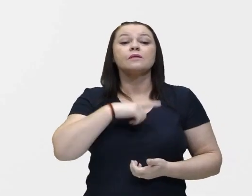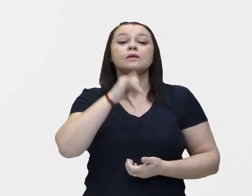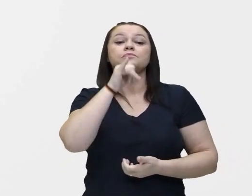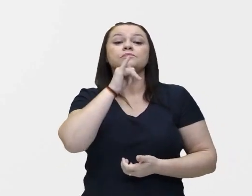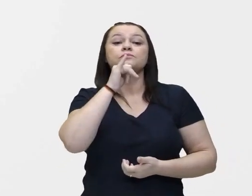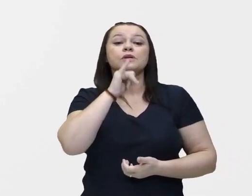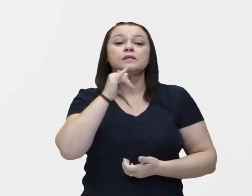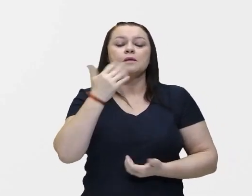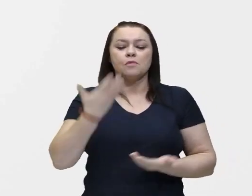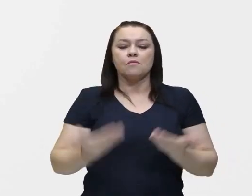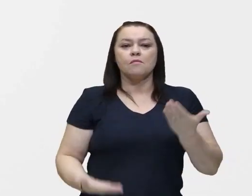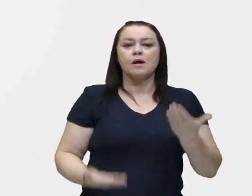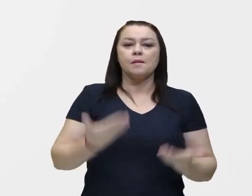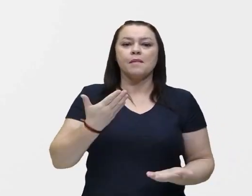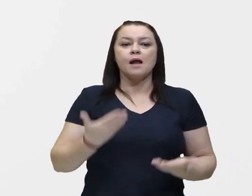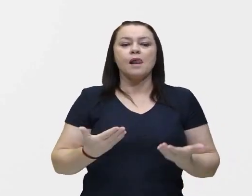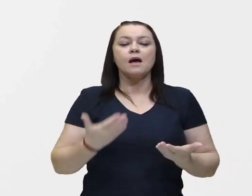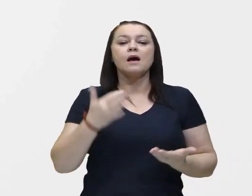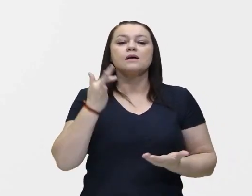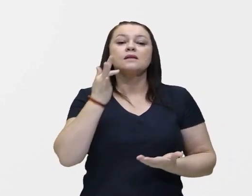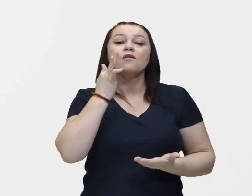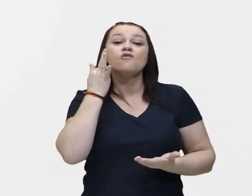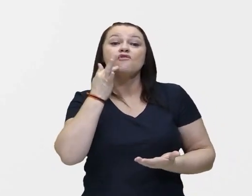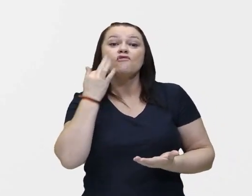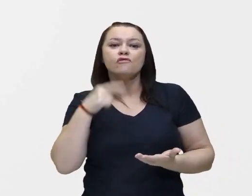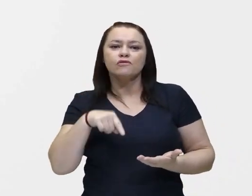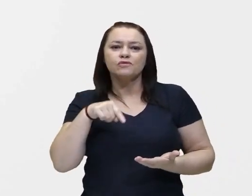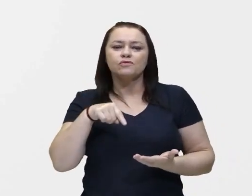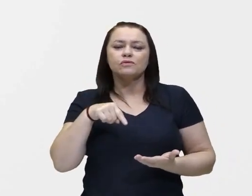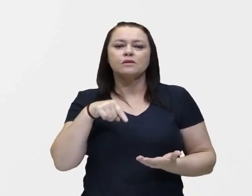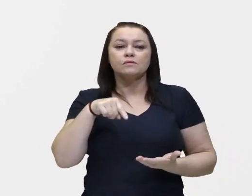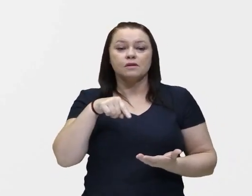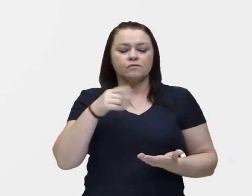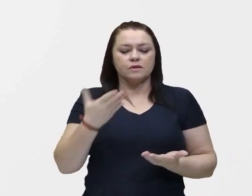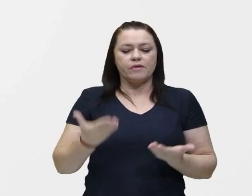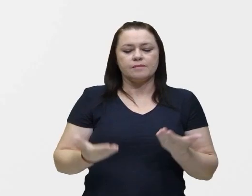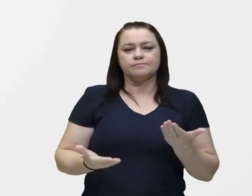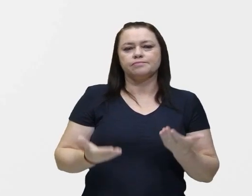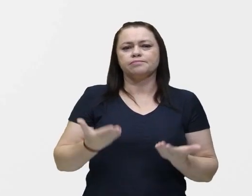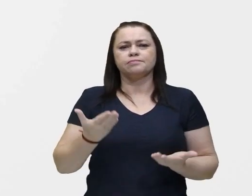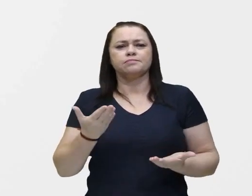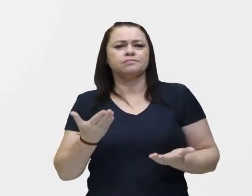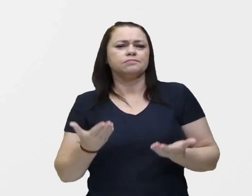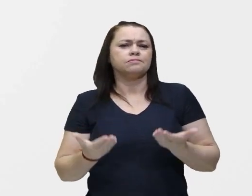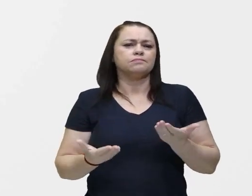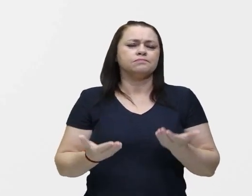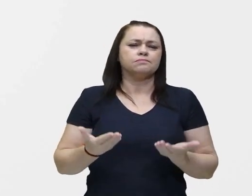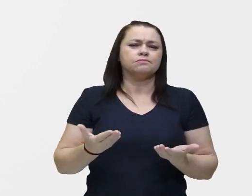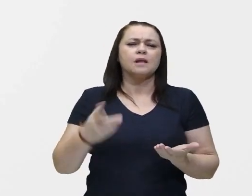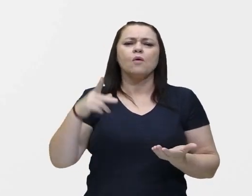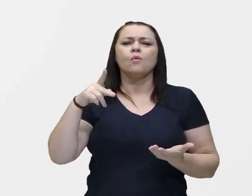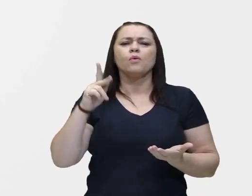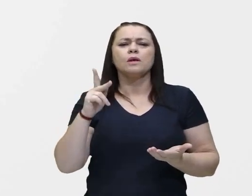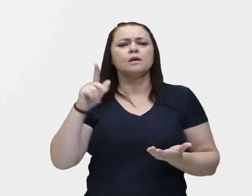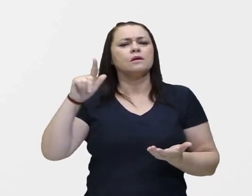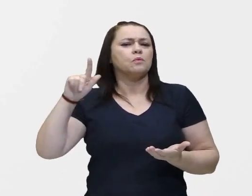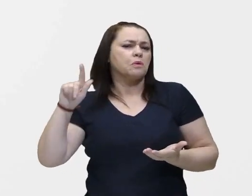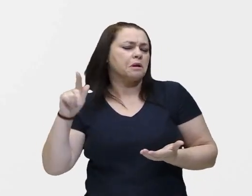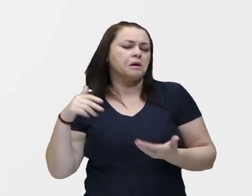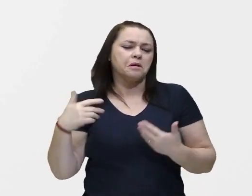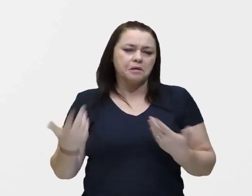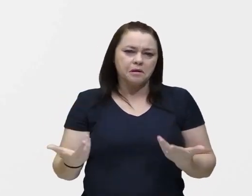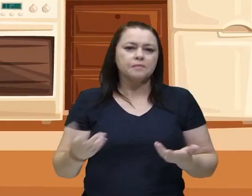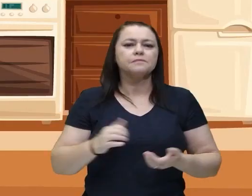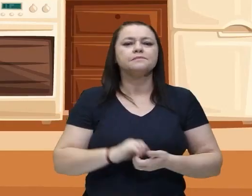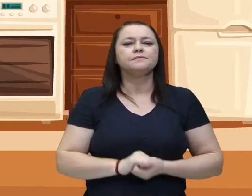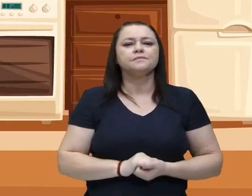balança com várias frutas. Então, você vai medir o quê? O grama dessas frutas, né? Quanto foi que essas frutas pesaram, não é verdade? De volta